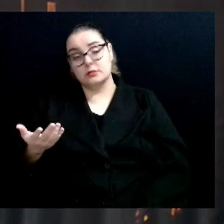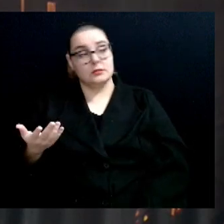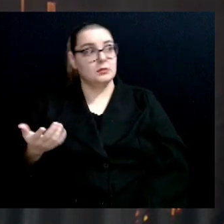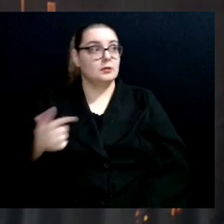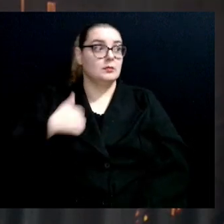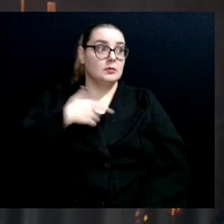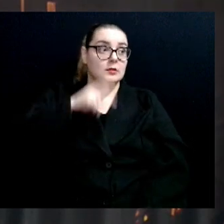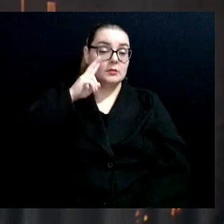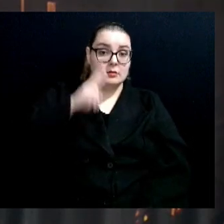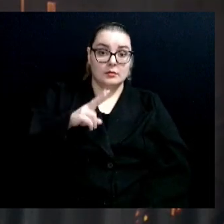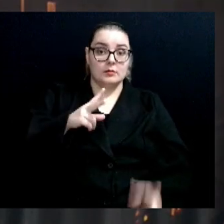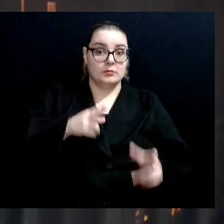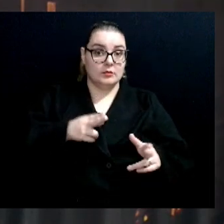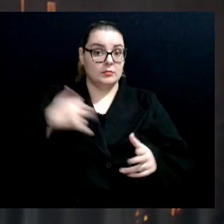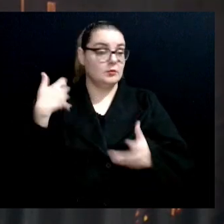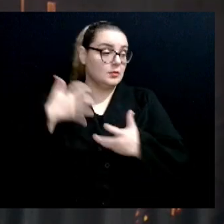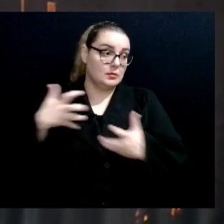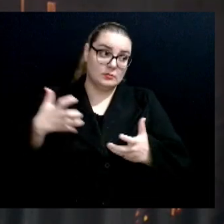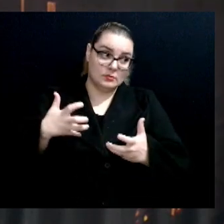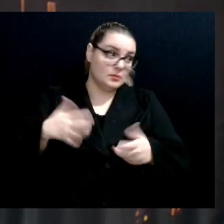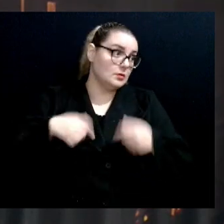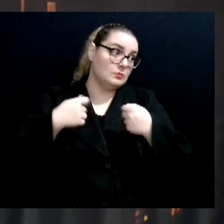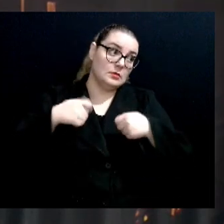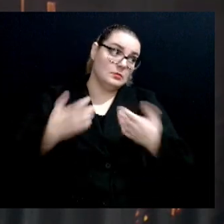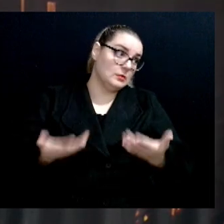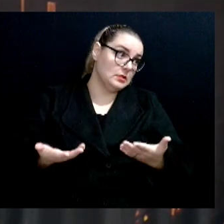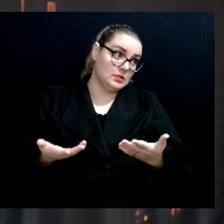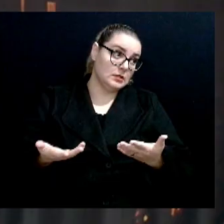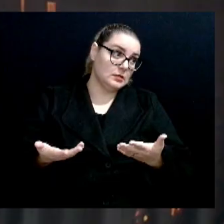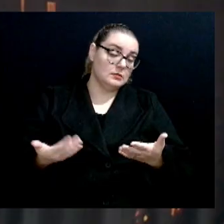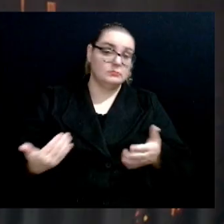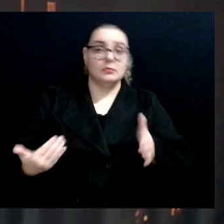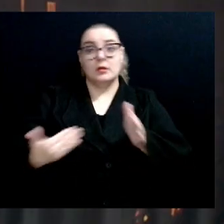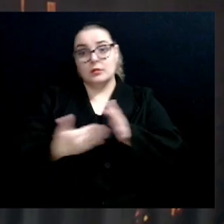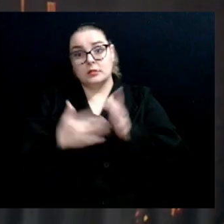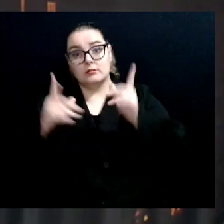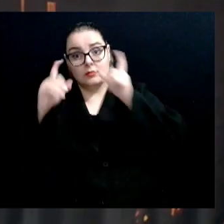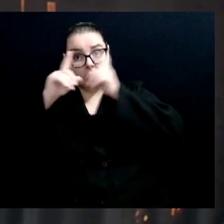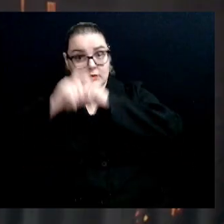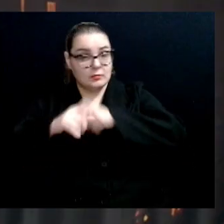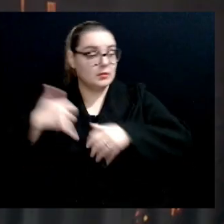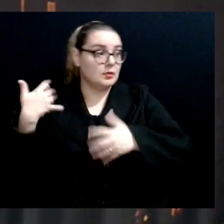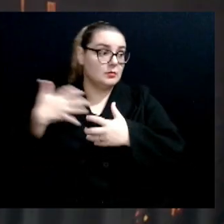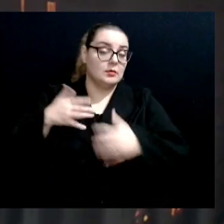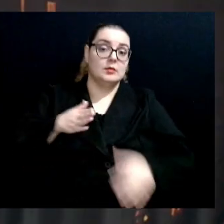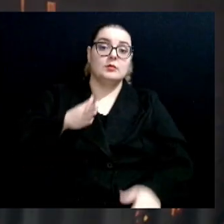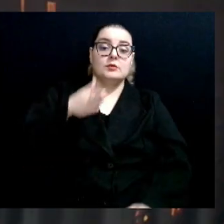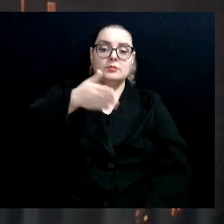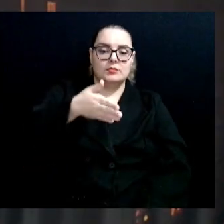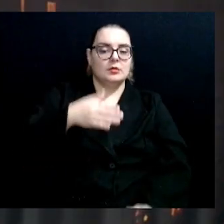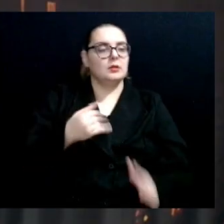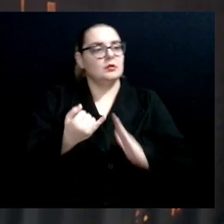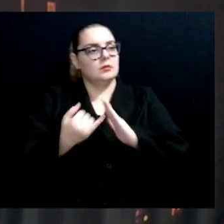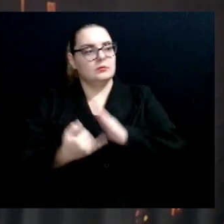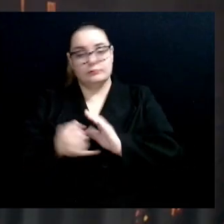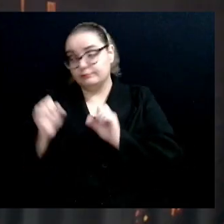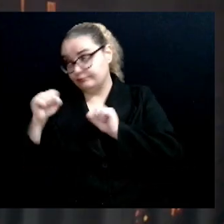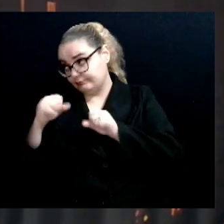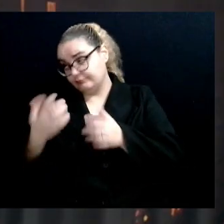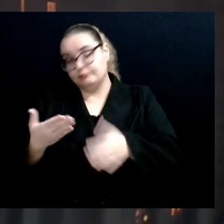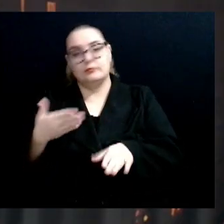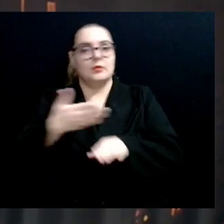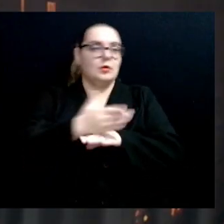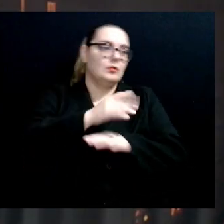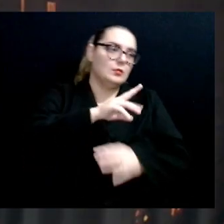idoso que é algo que vai ser necessário, até pela dificuldade do idoso comparecer às instituições, dele ir ao CRAS, dele ir ao centro